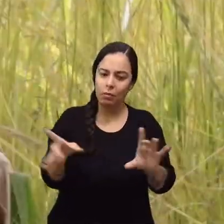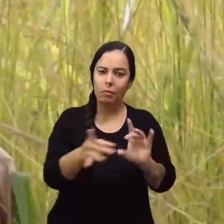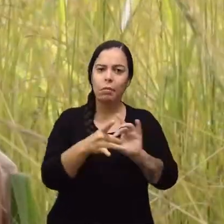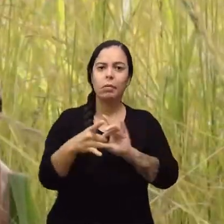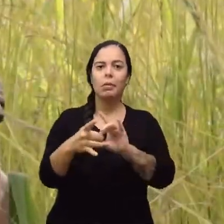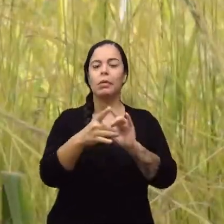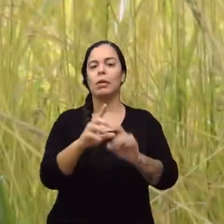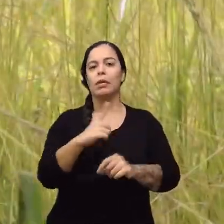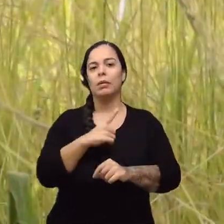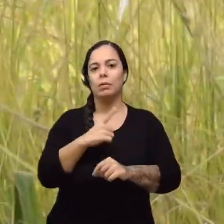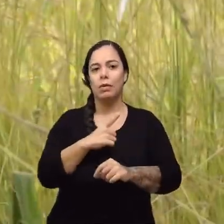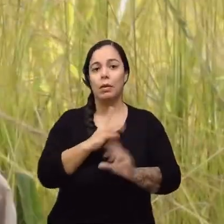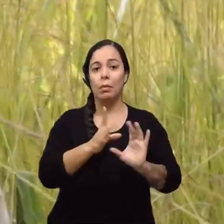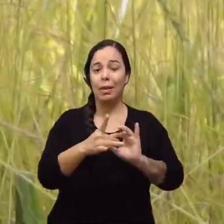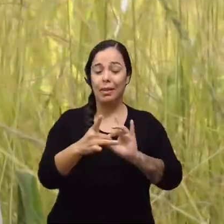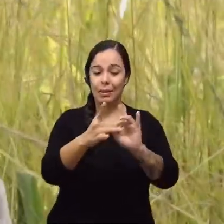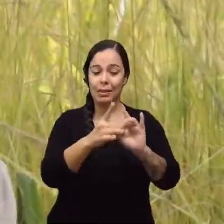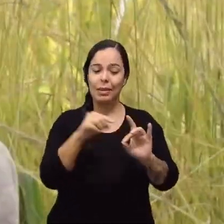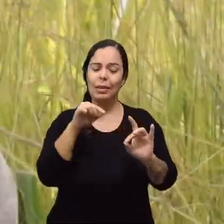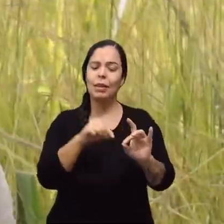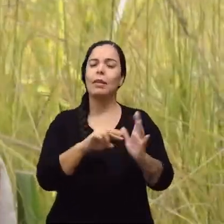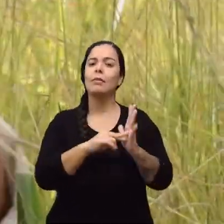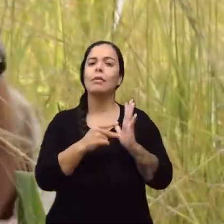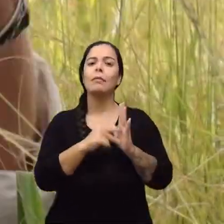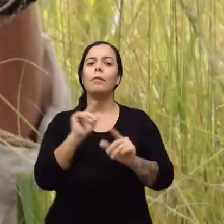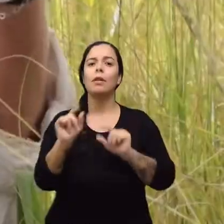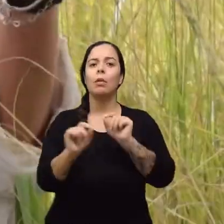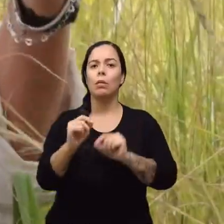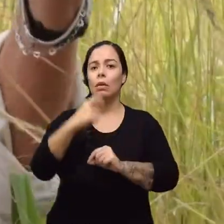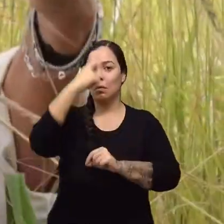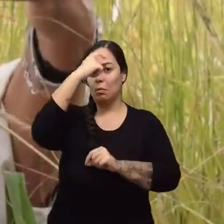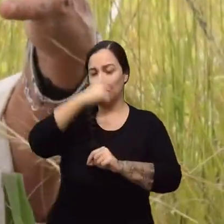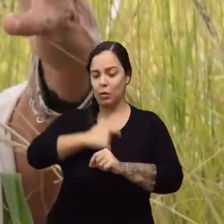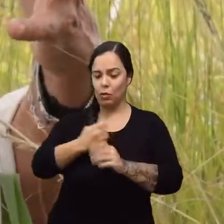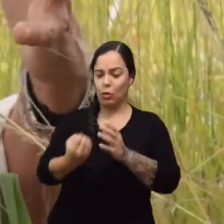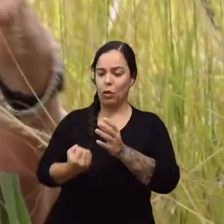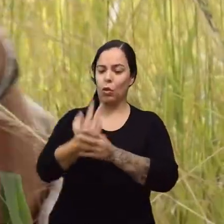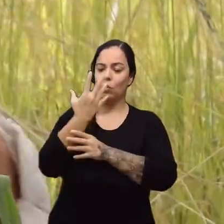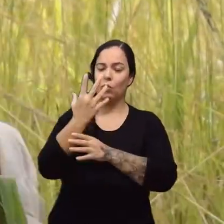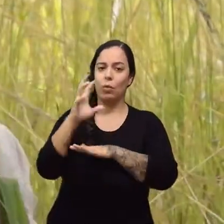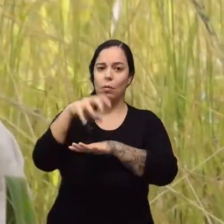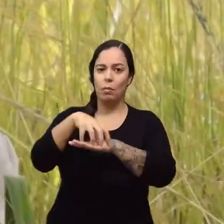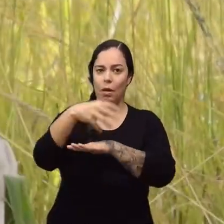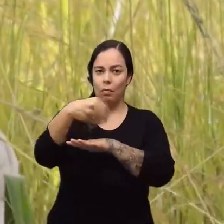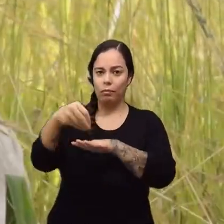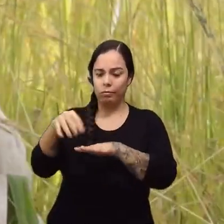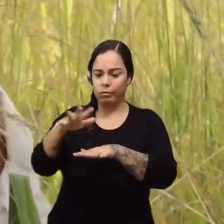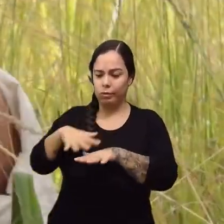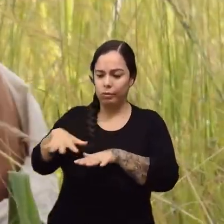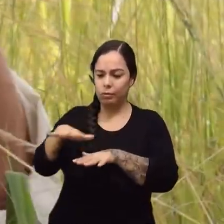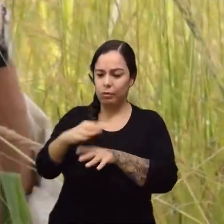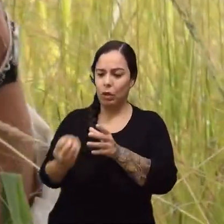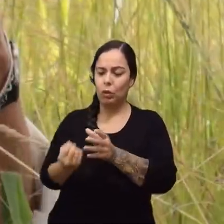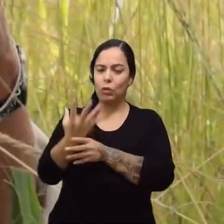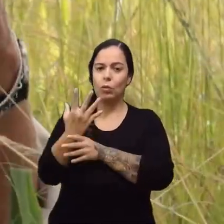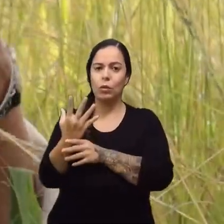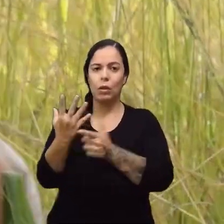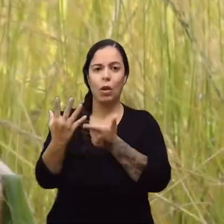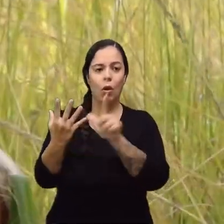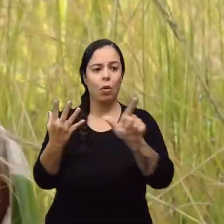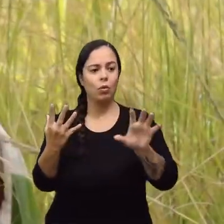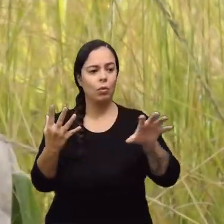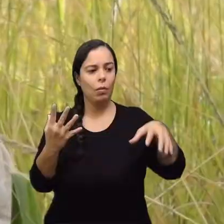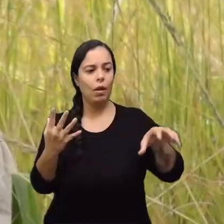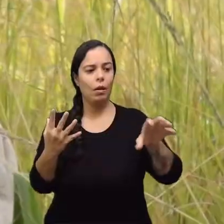eu falo integrados, né, eu estou falando que as pessoas que construíram esse espaço, né, elas estavam associadas,